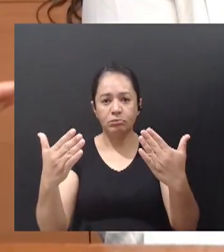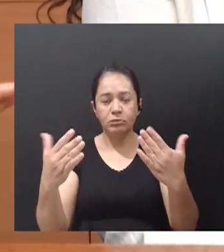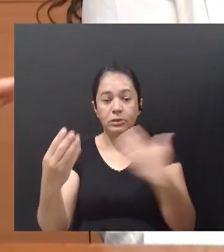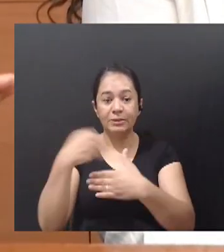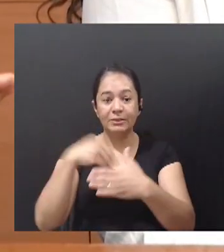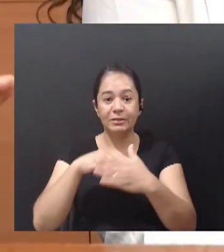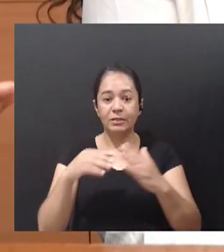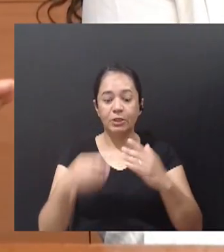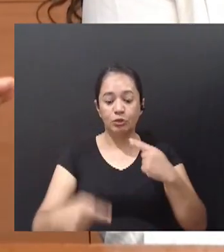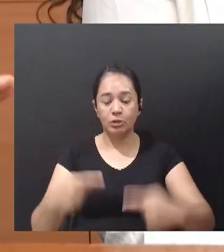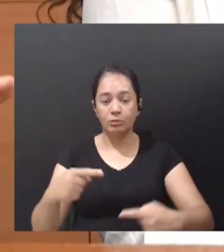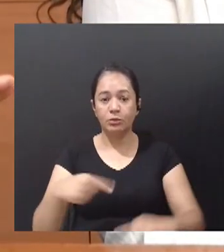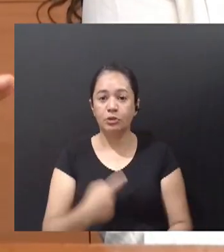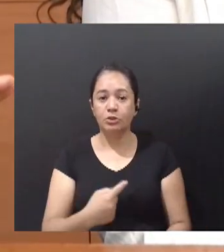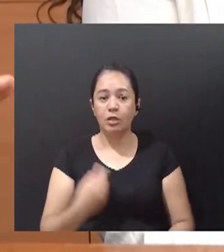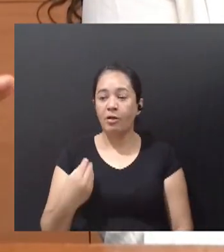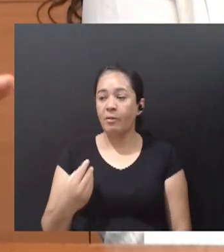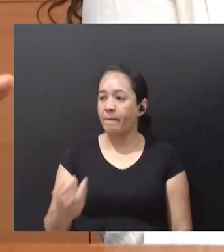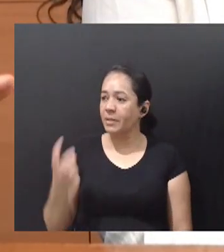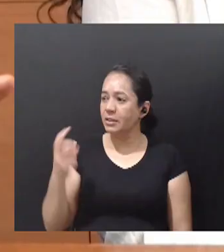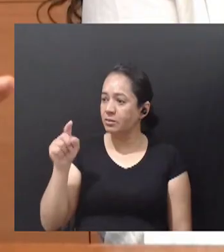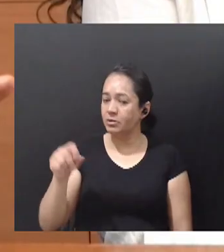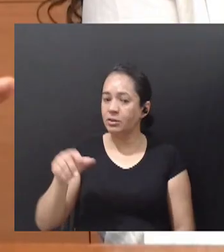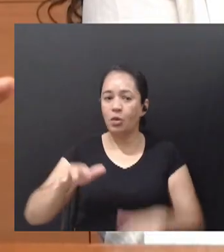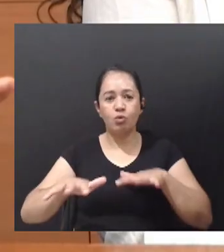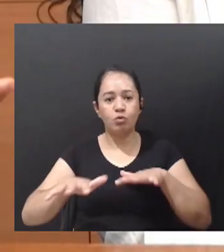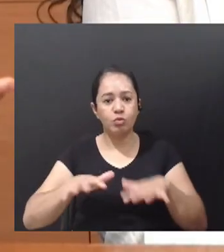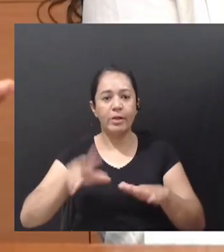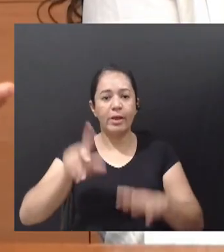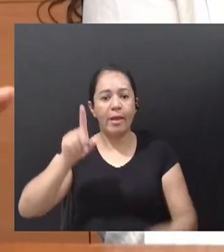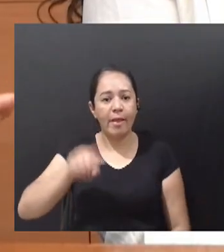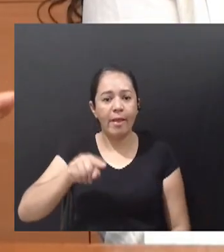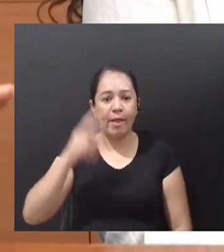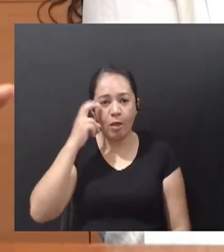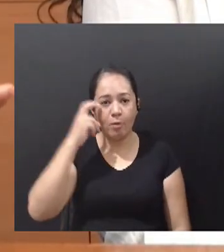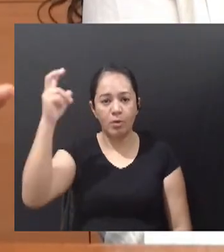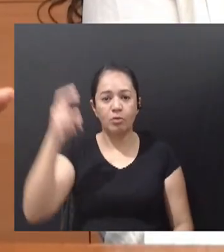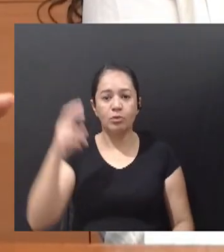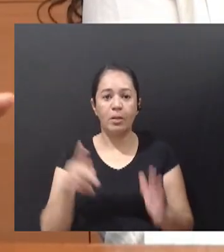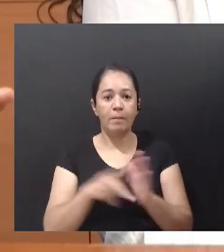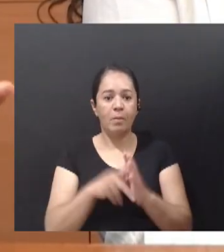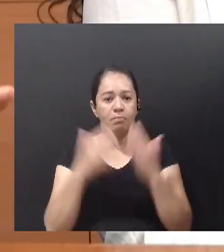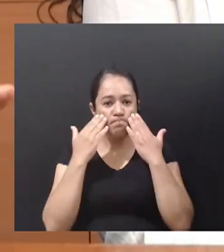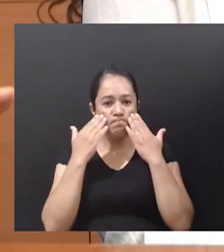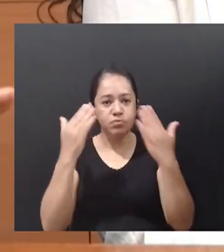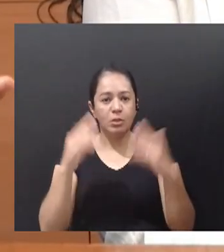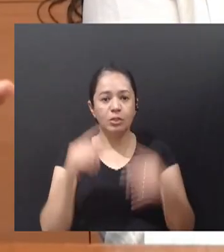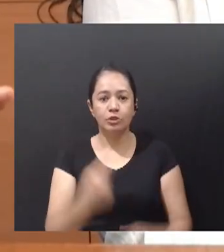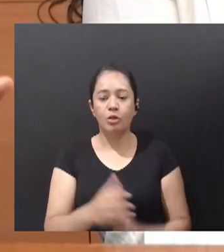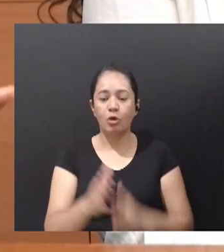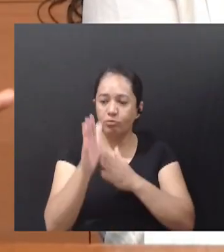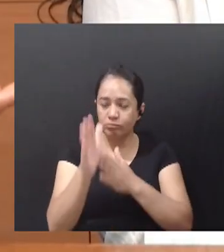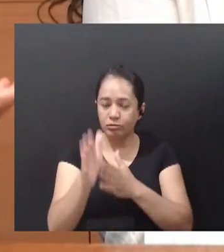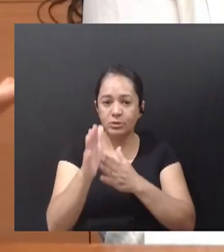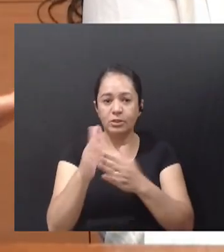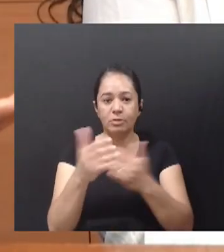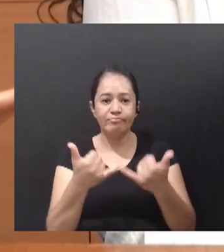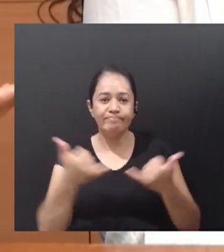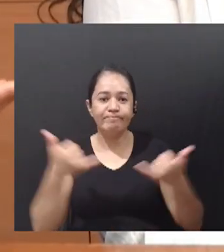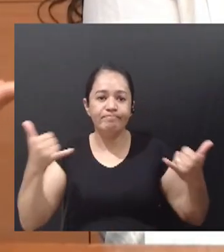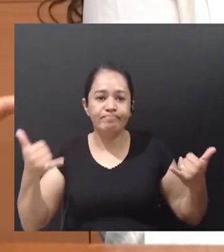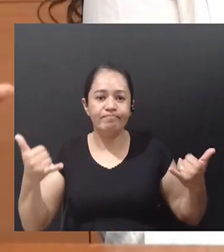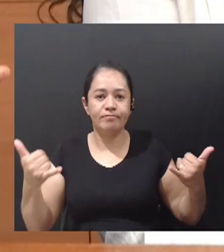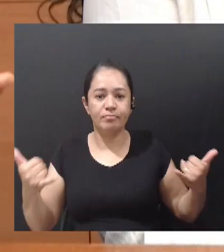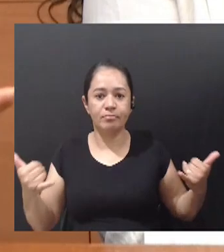vê em você, e o hip hop é uma cultura de enfrentamento. Então, a gente segue uma mesma linha, assim, uma mesma diretriz. A